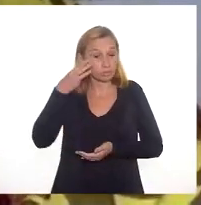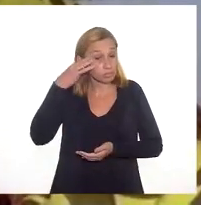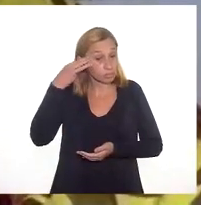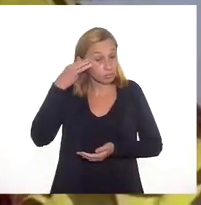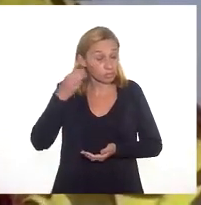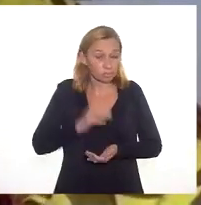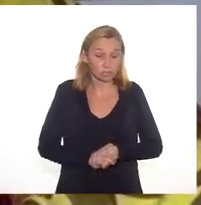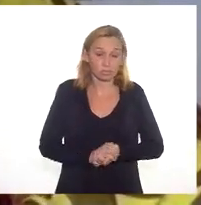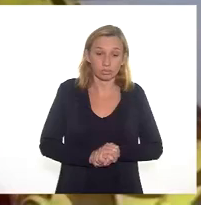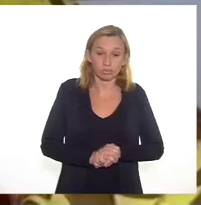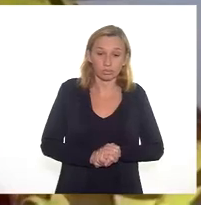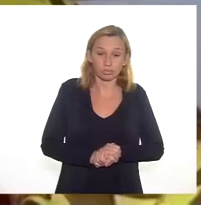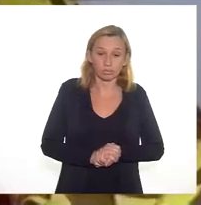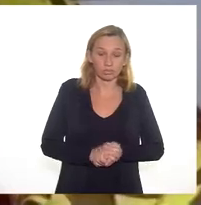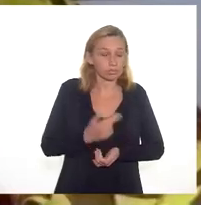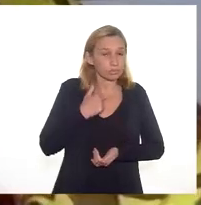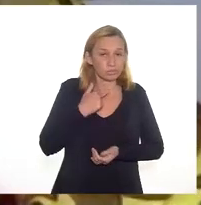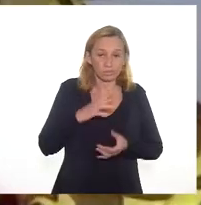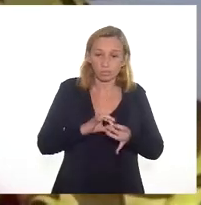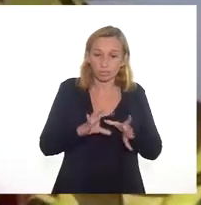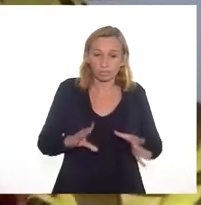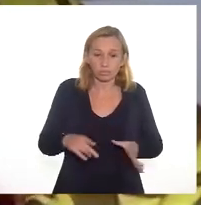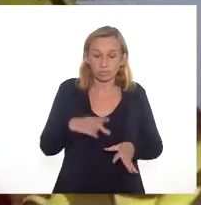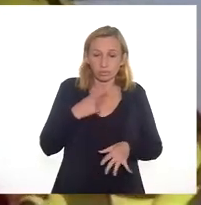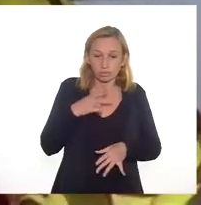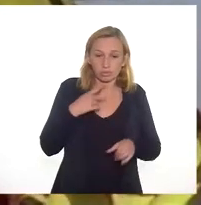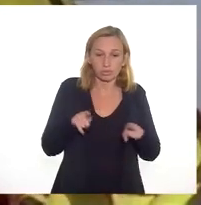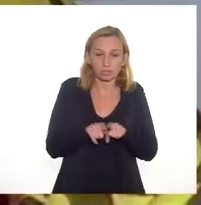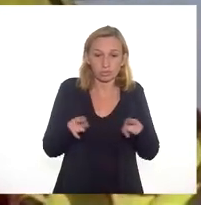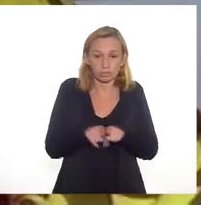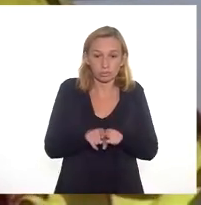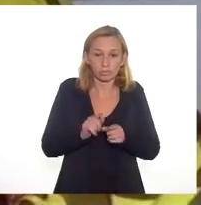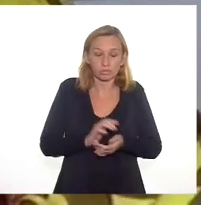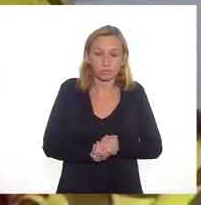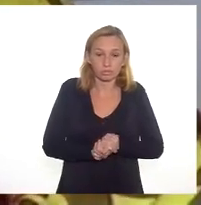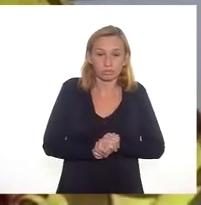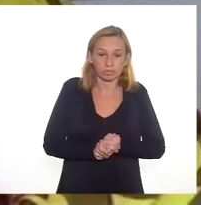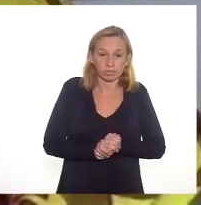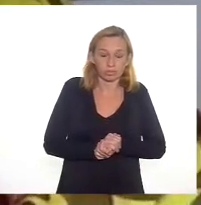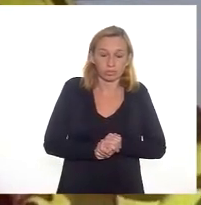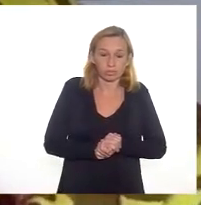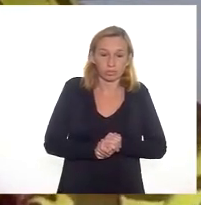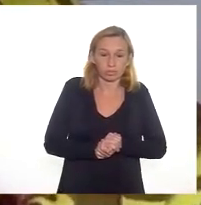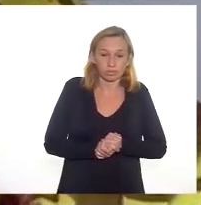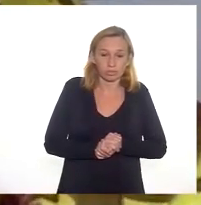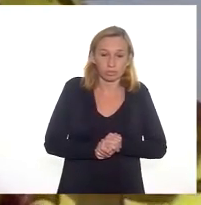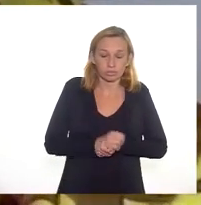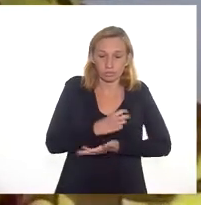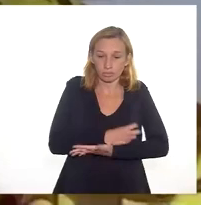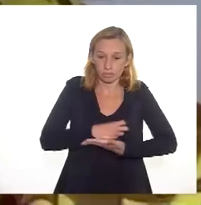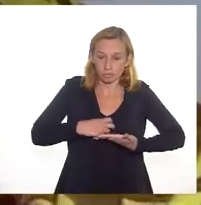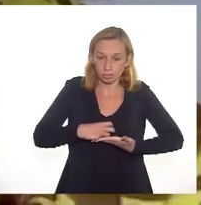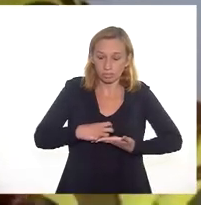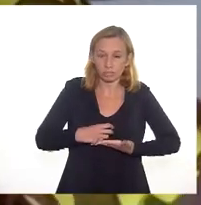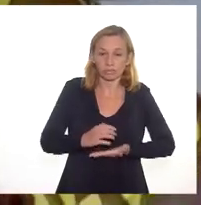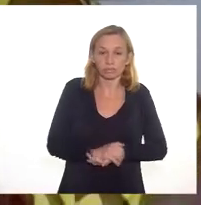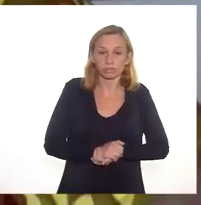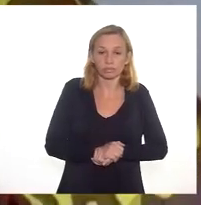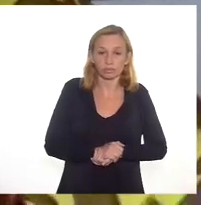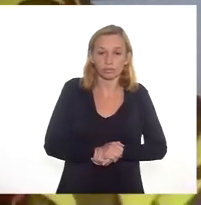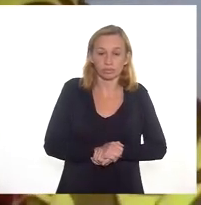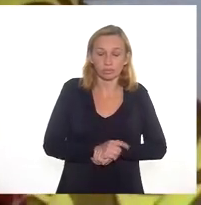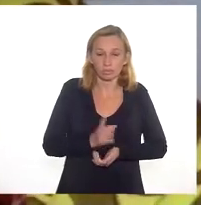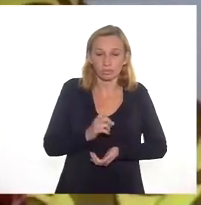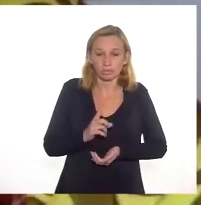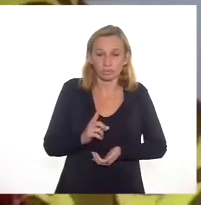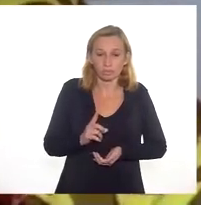Witzel. Não poderia deixar de representar também o procedimento de impeachment, que foi, não foi um